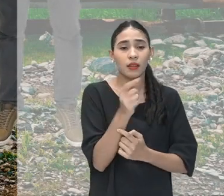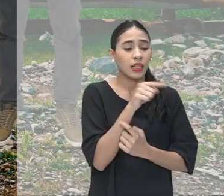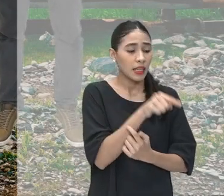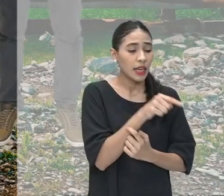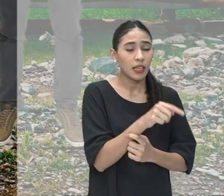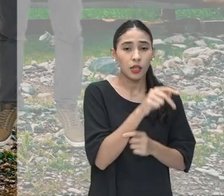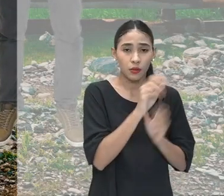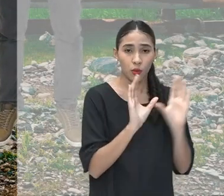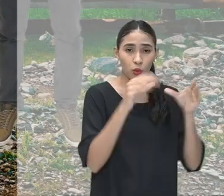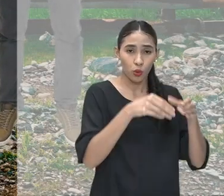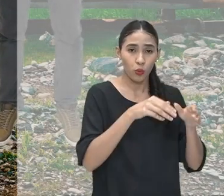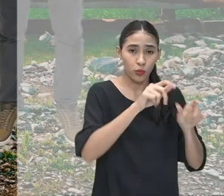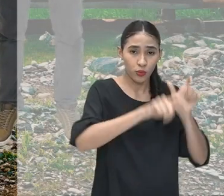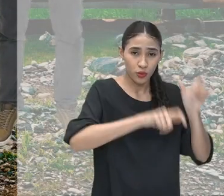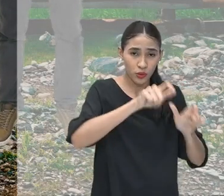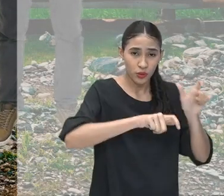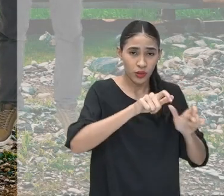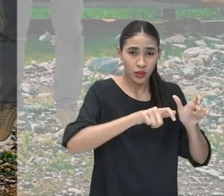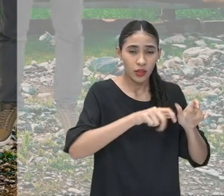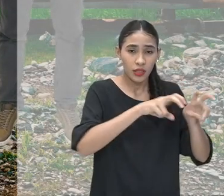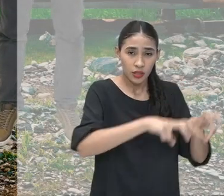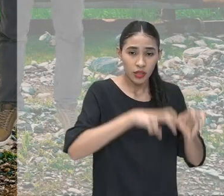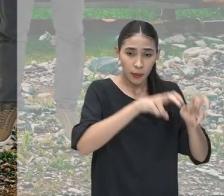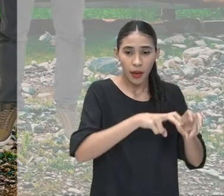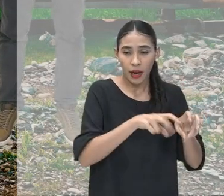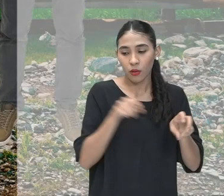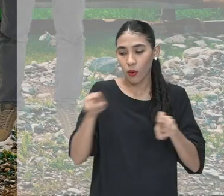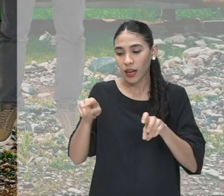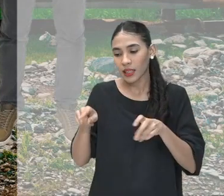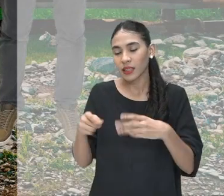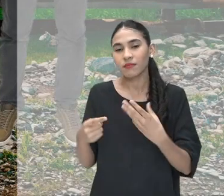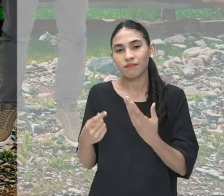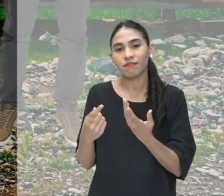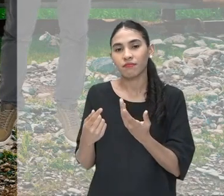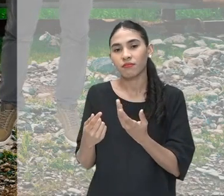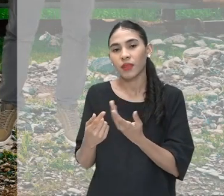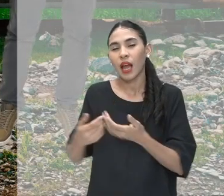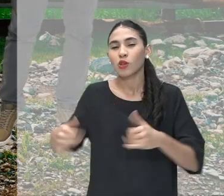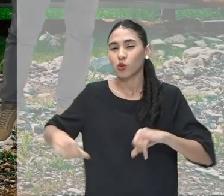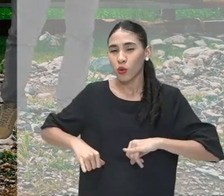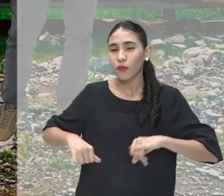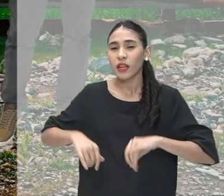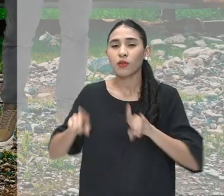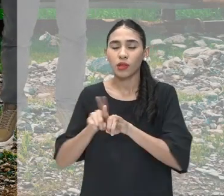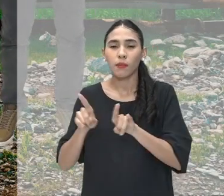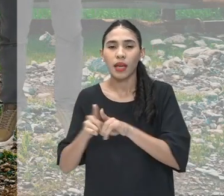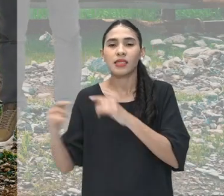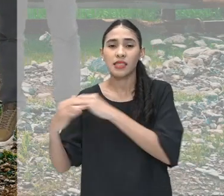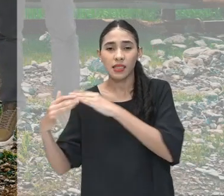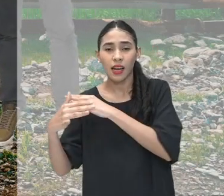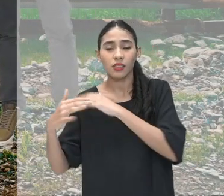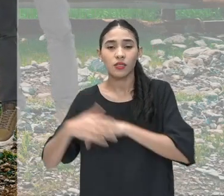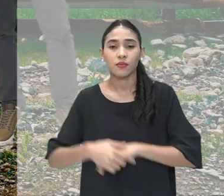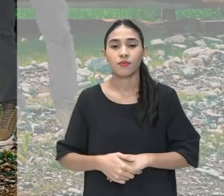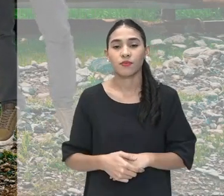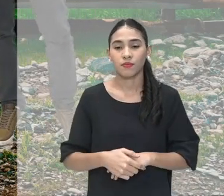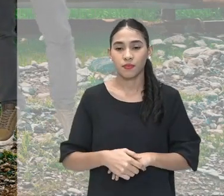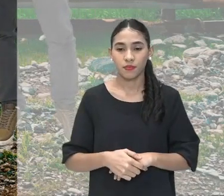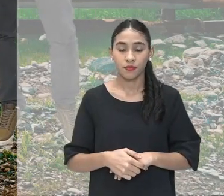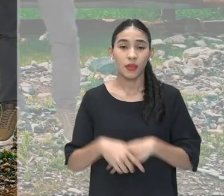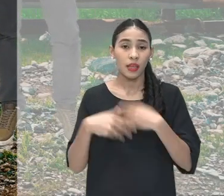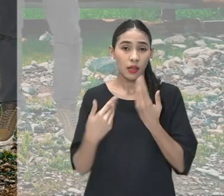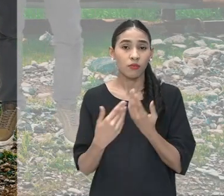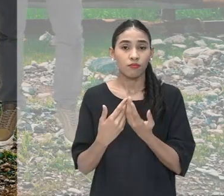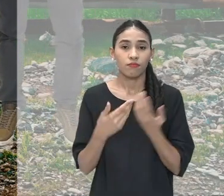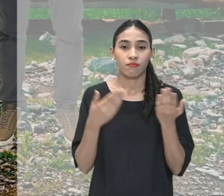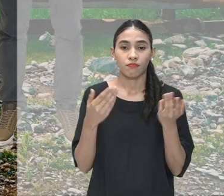transformaram em mão de obra abundante e barata para a indústria inglesa nascente. Então, as pessoas pobres que